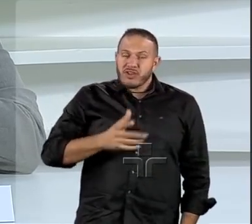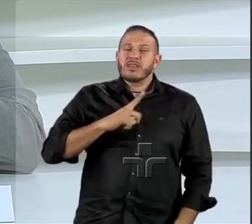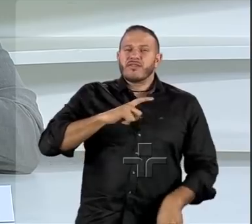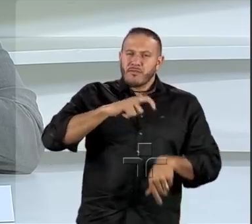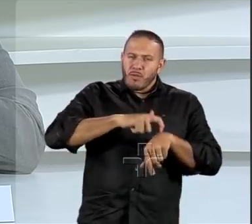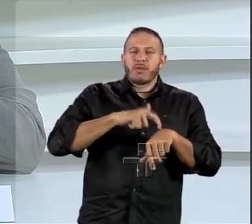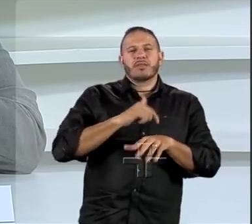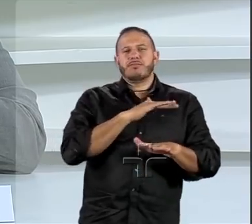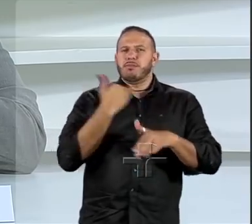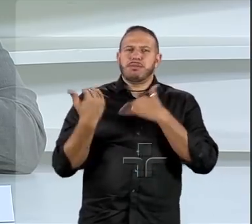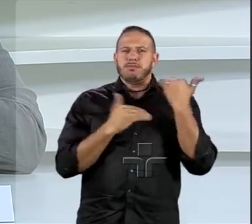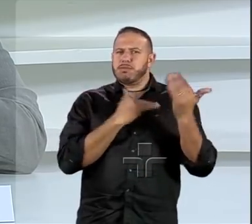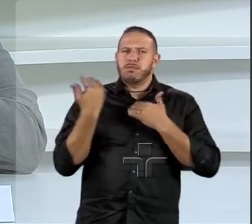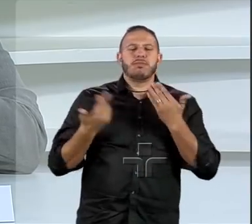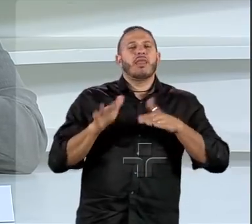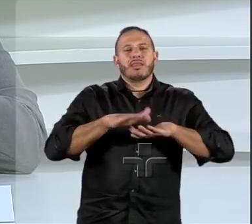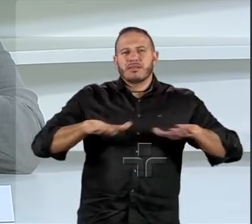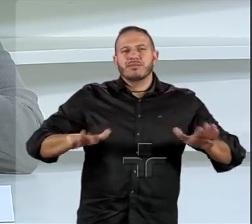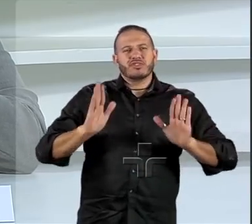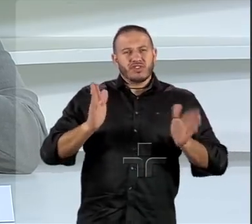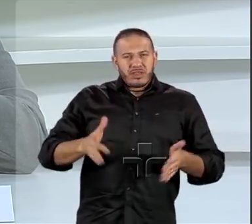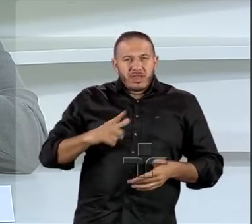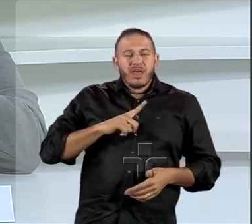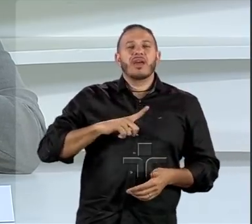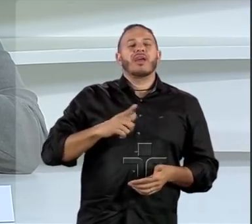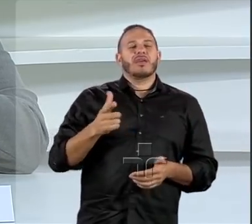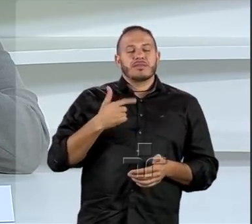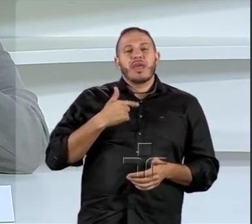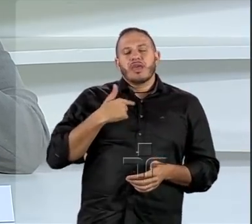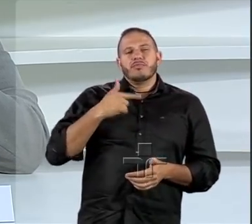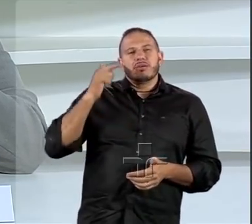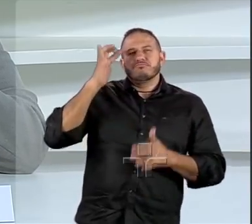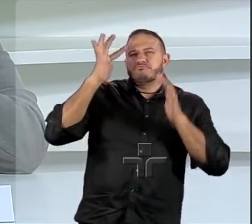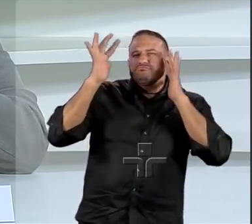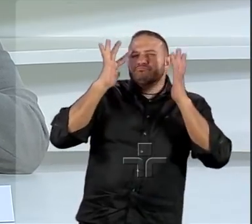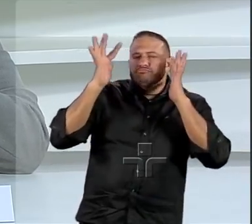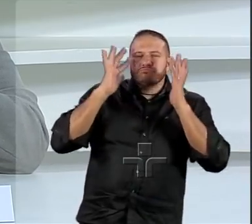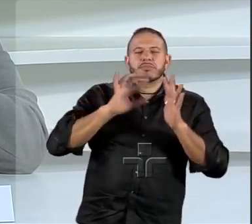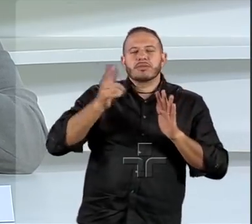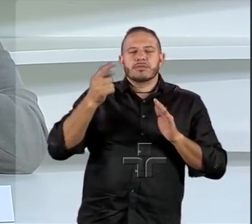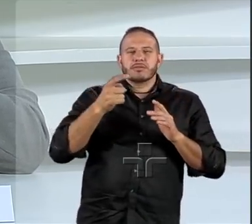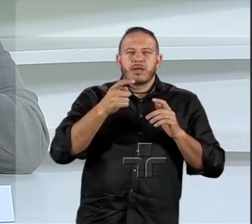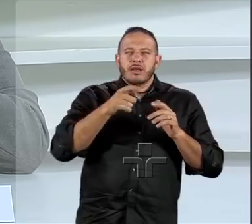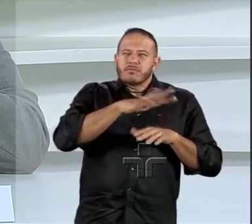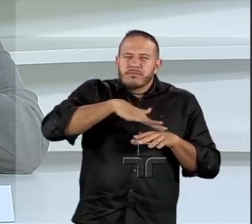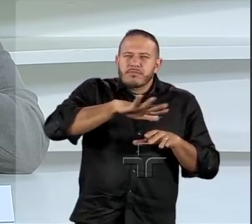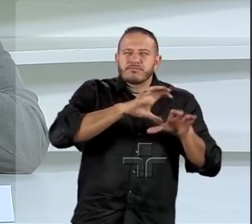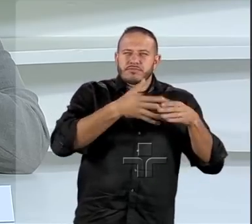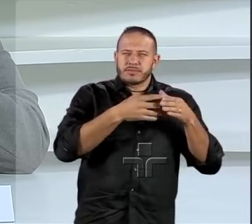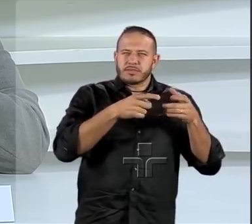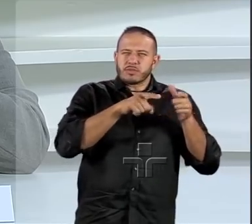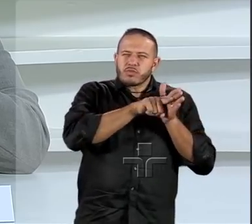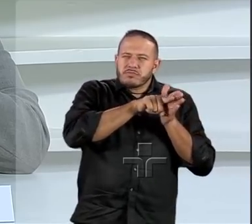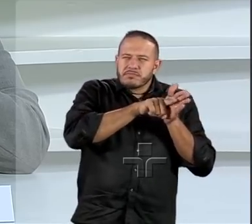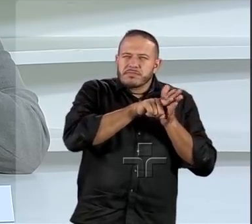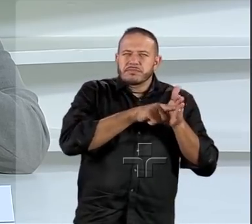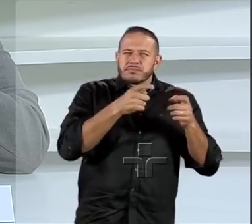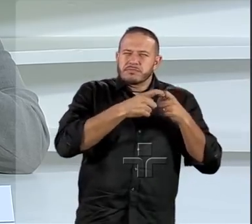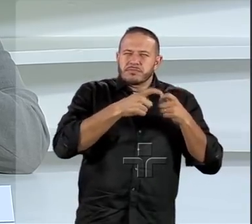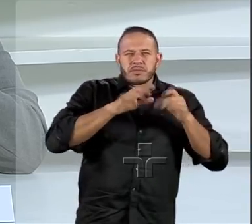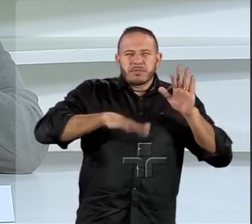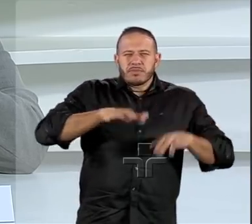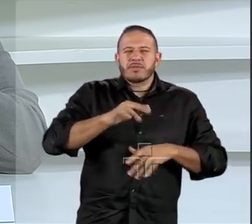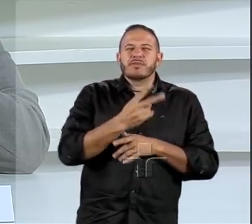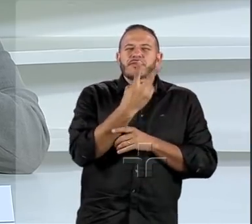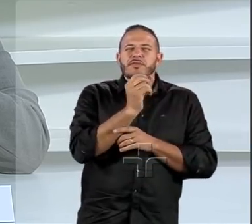mortalidade infantil, existe uma expectativa, a PLOS Medicine calculou em pelo menos 20 mil